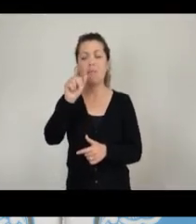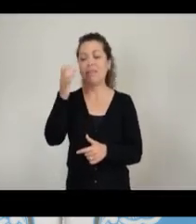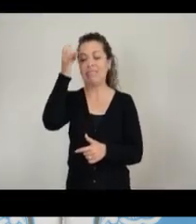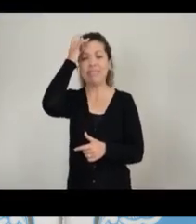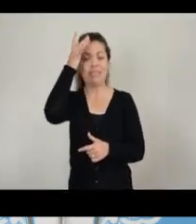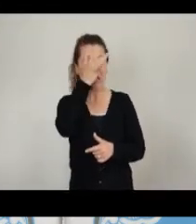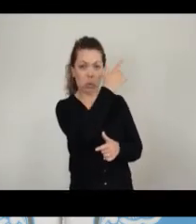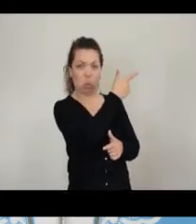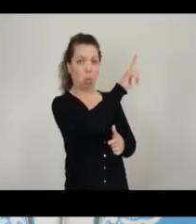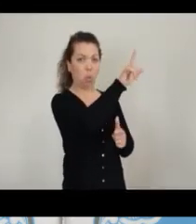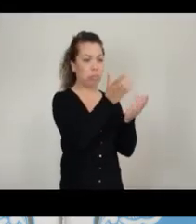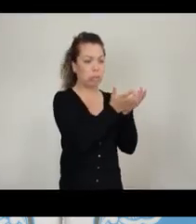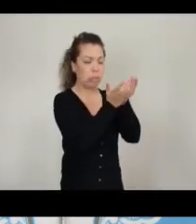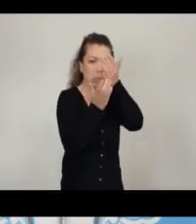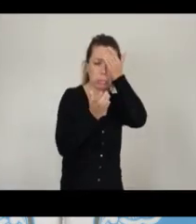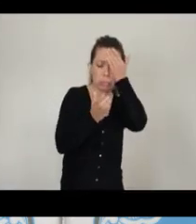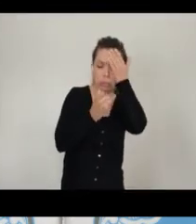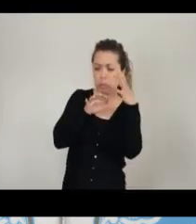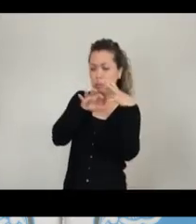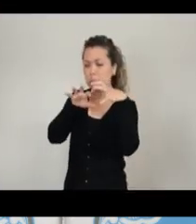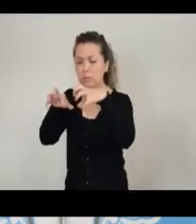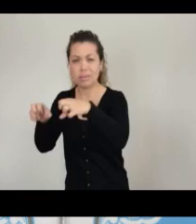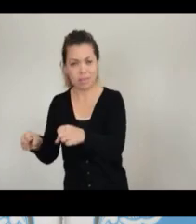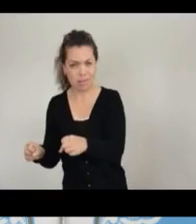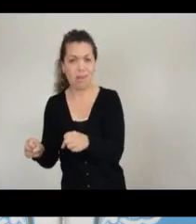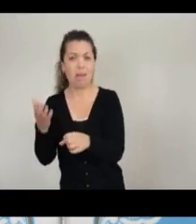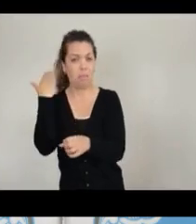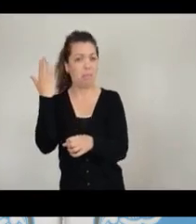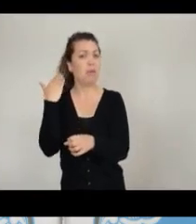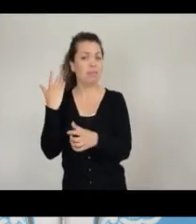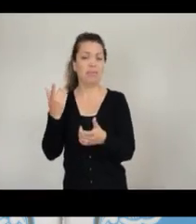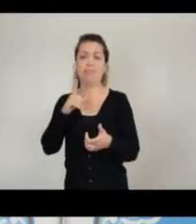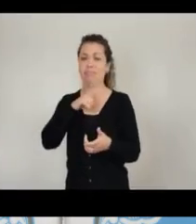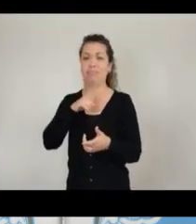administração oficial era voltar todos os esforços para a prática da